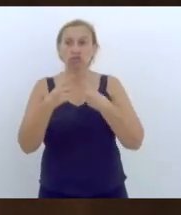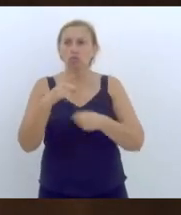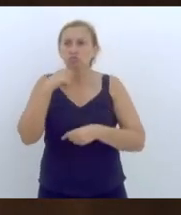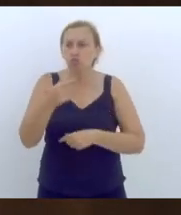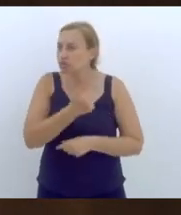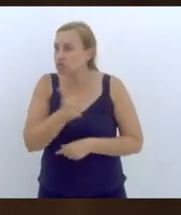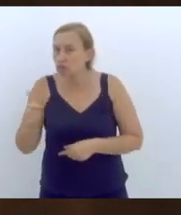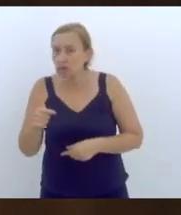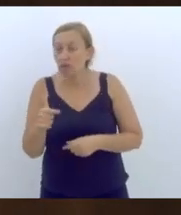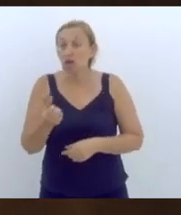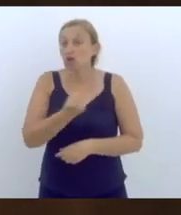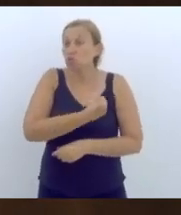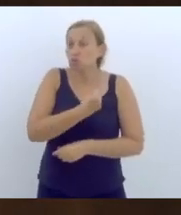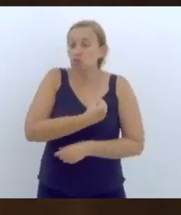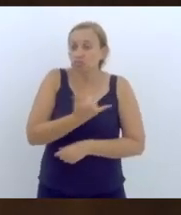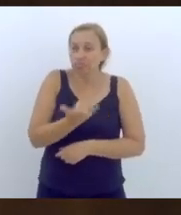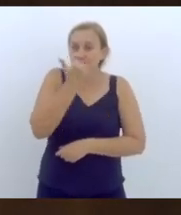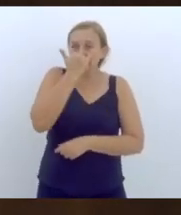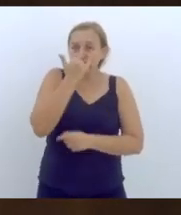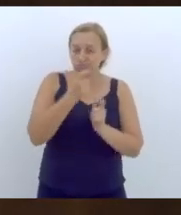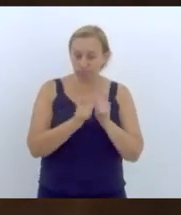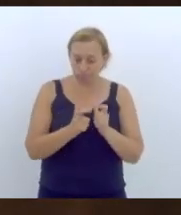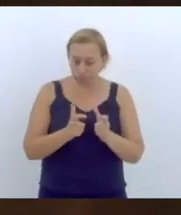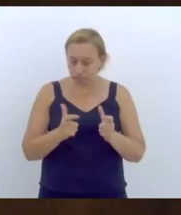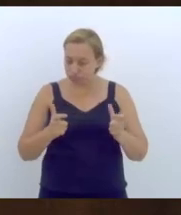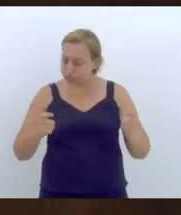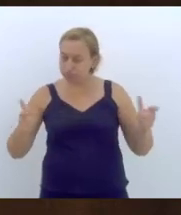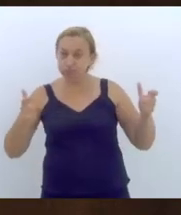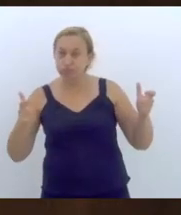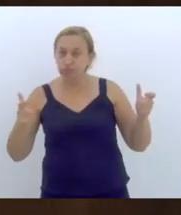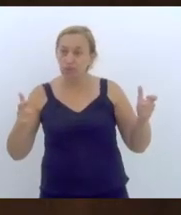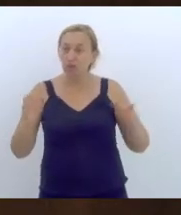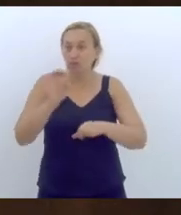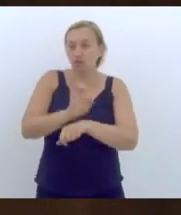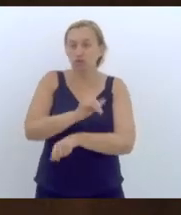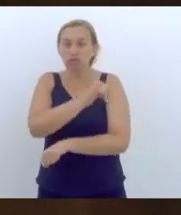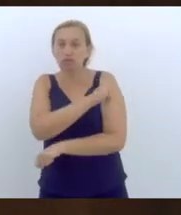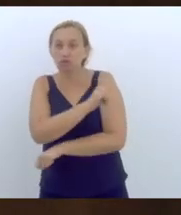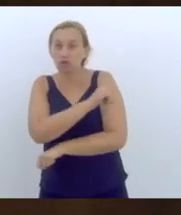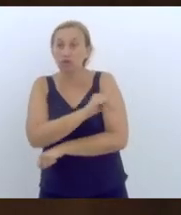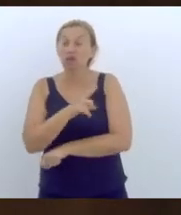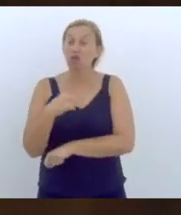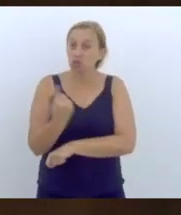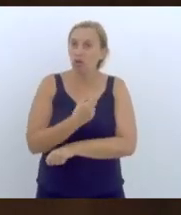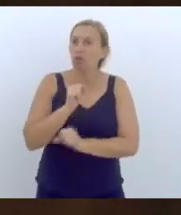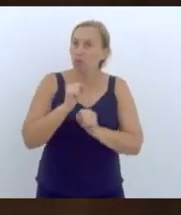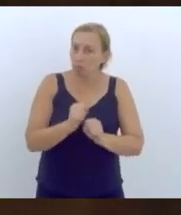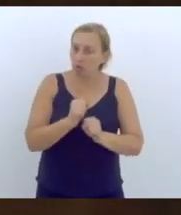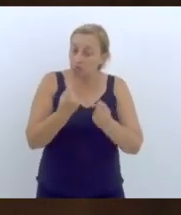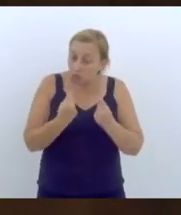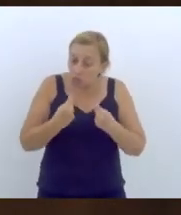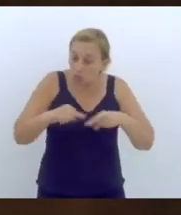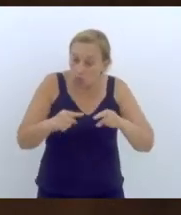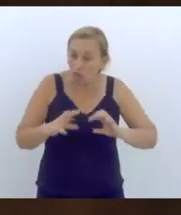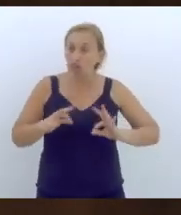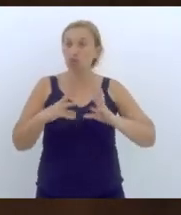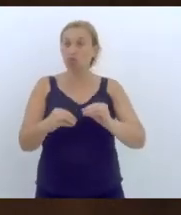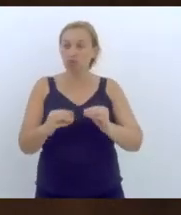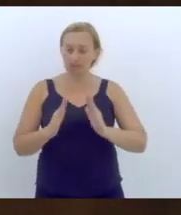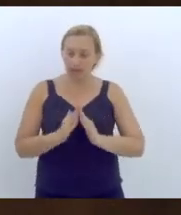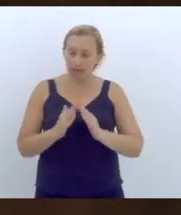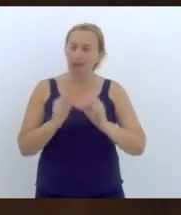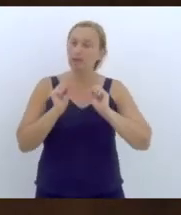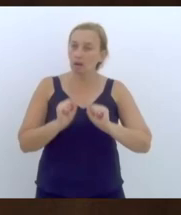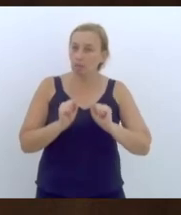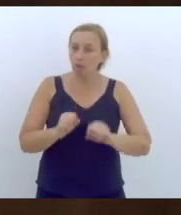dúvida que o número de acidentes vai aumentar a cada dia no estado do Rio de Janeiro e nós podemos enfrentar isso, e essa casa pode